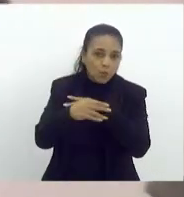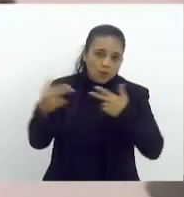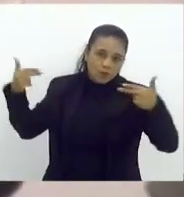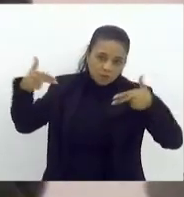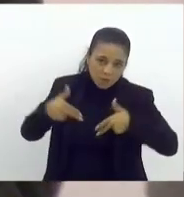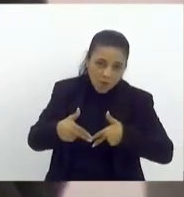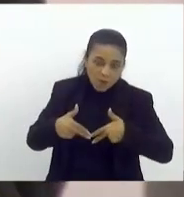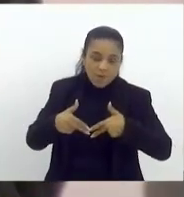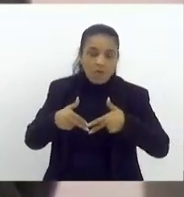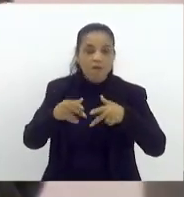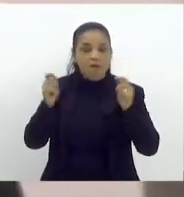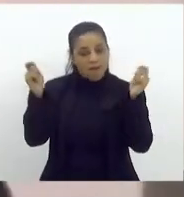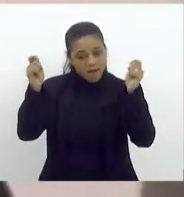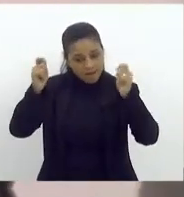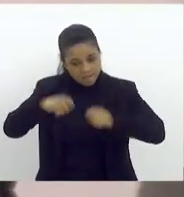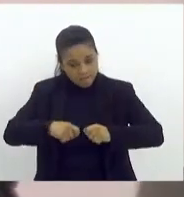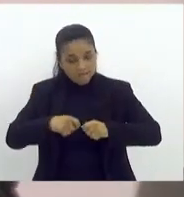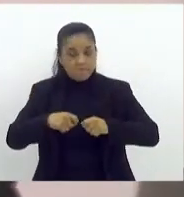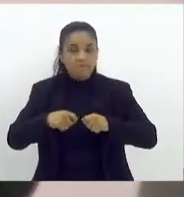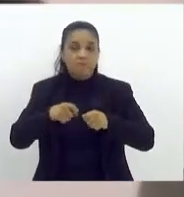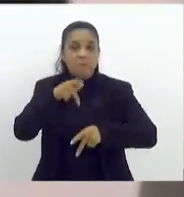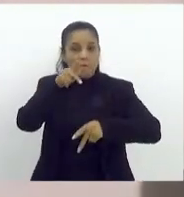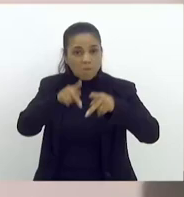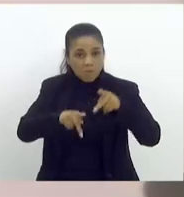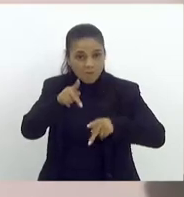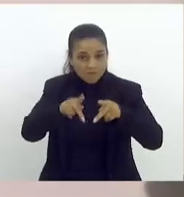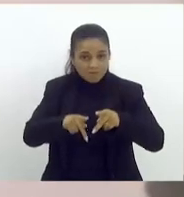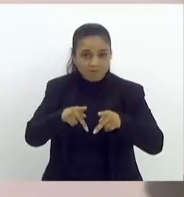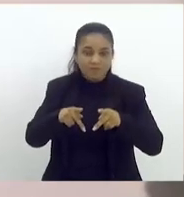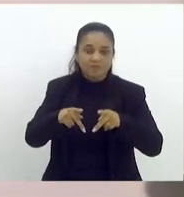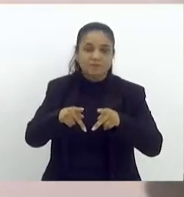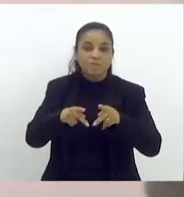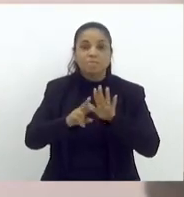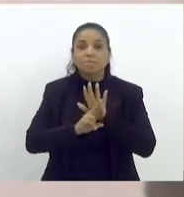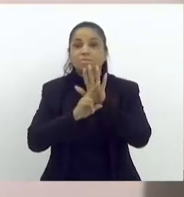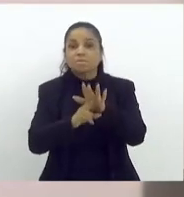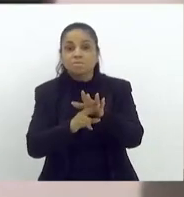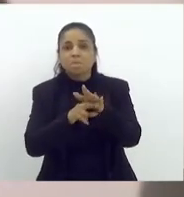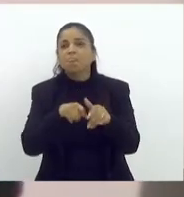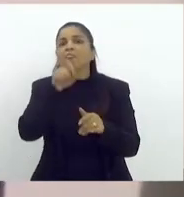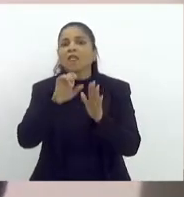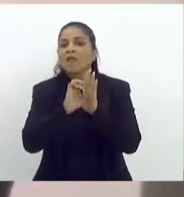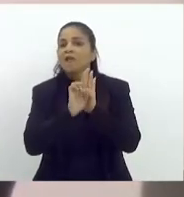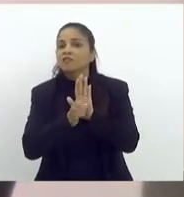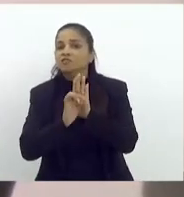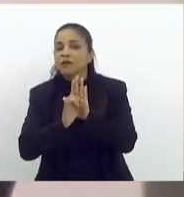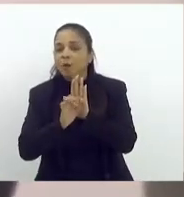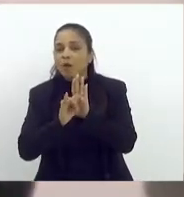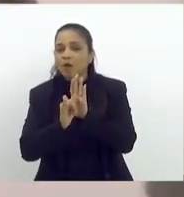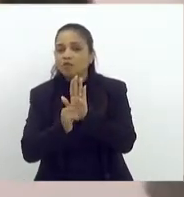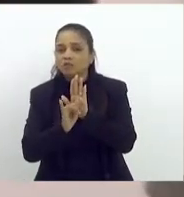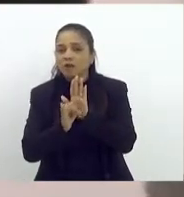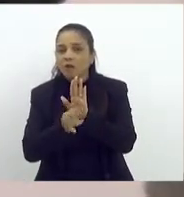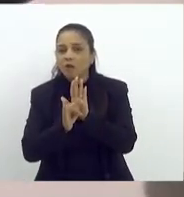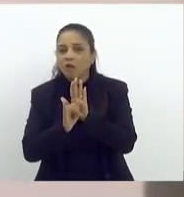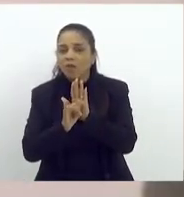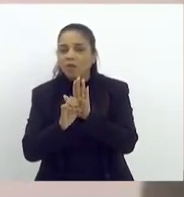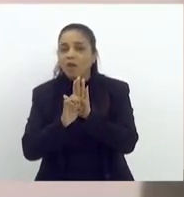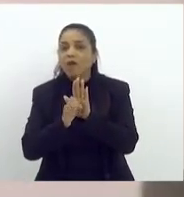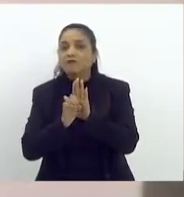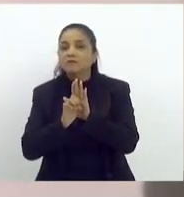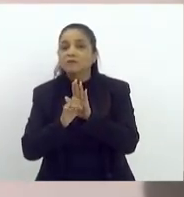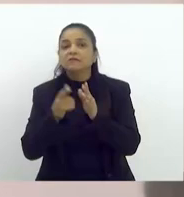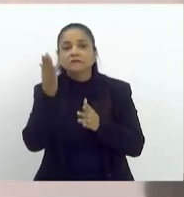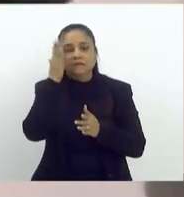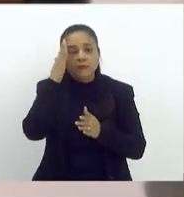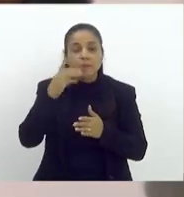que tá os nossos porque aquilo Ah vai ter edital Quantos é que tem lei Quantos é que sabe que tem que